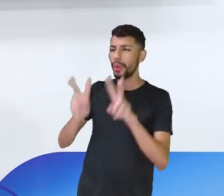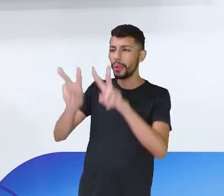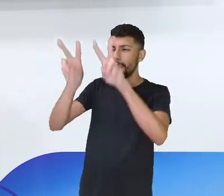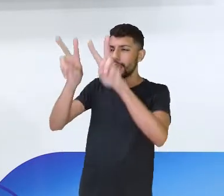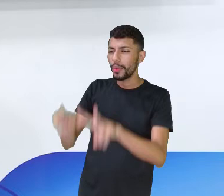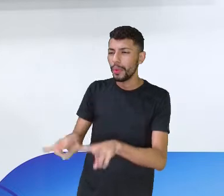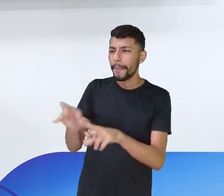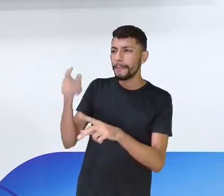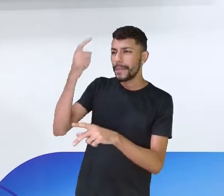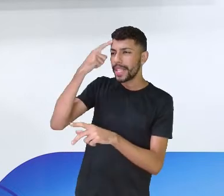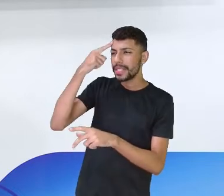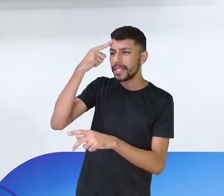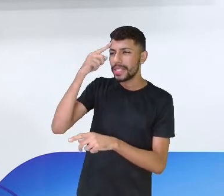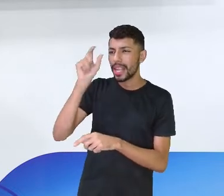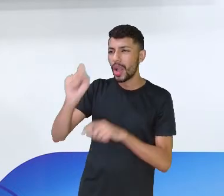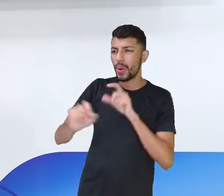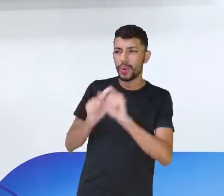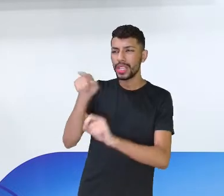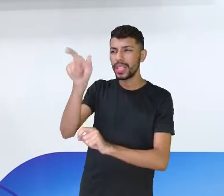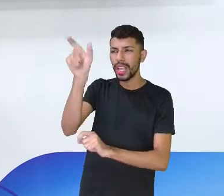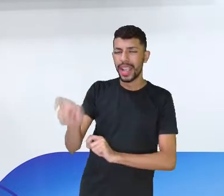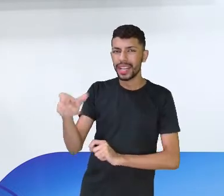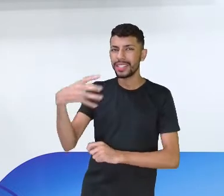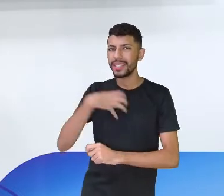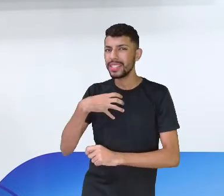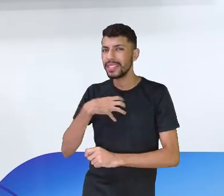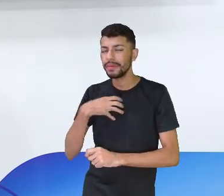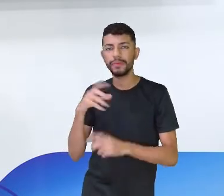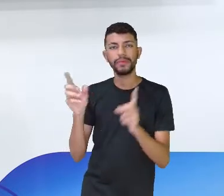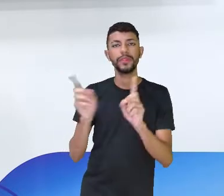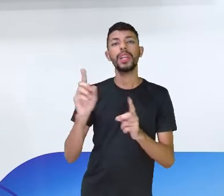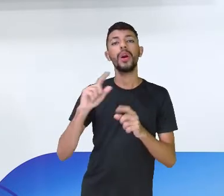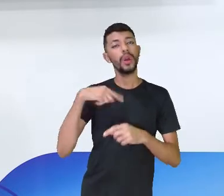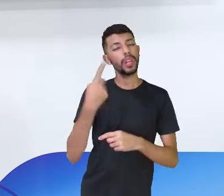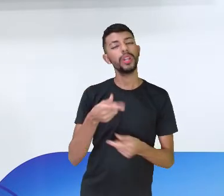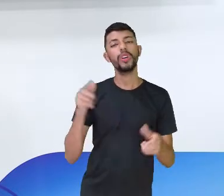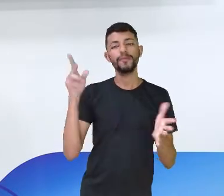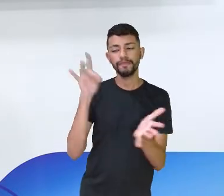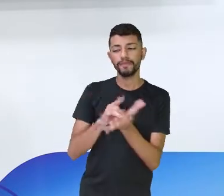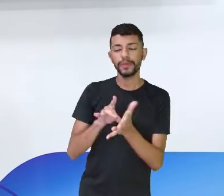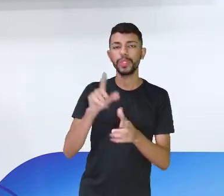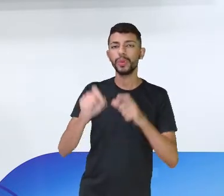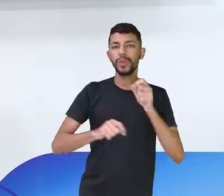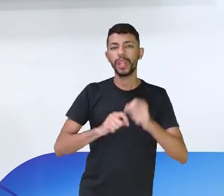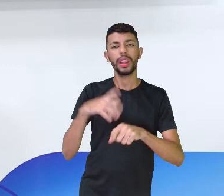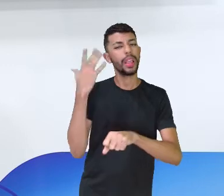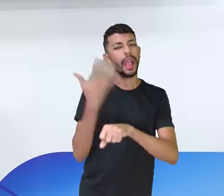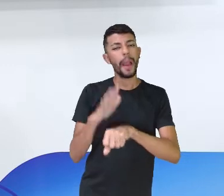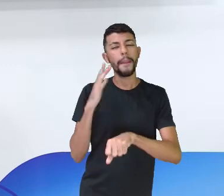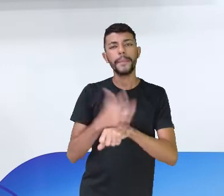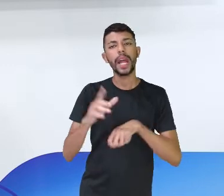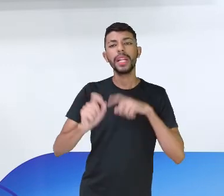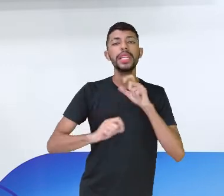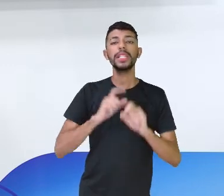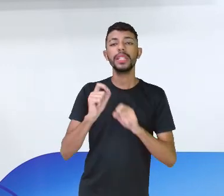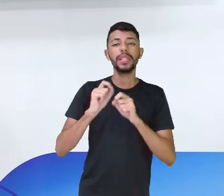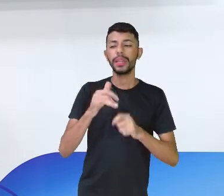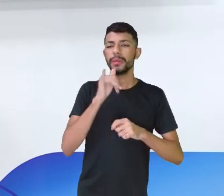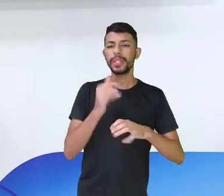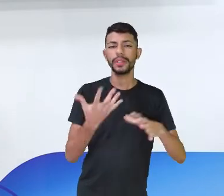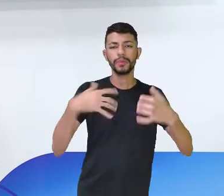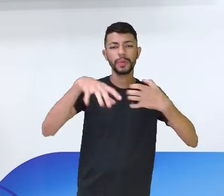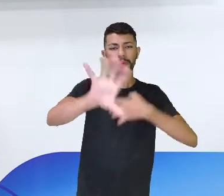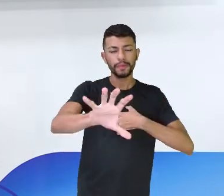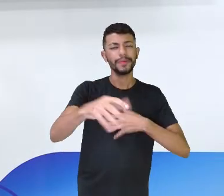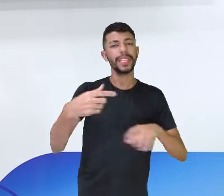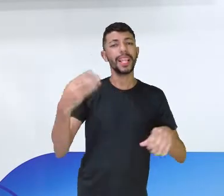vai sentir, no que ele está sentindo, mas que a gente faça o exercício de verdade de não só se colocar no lugar do outro, mas